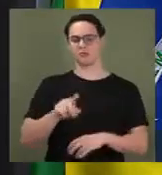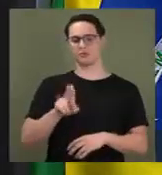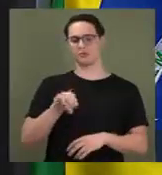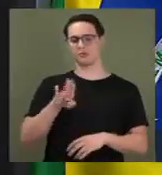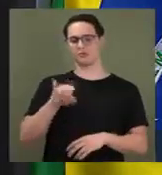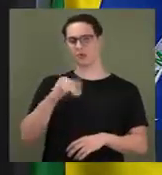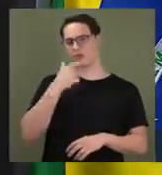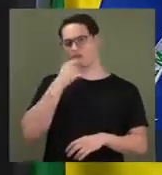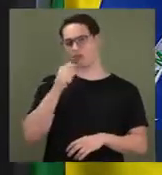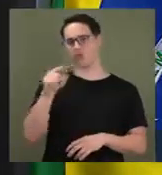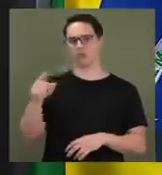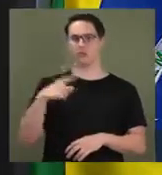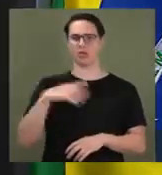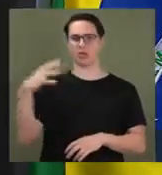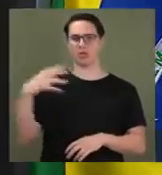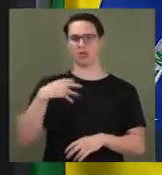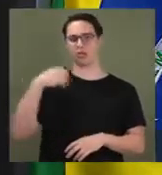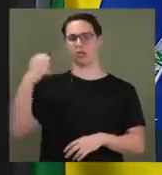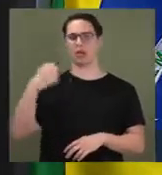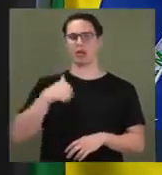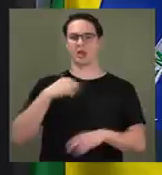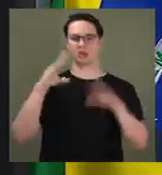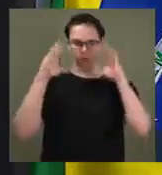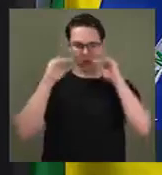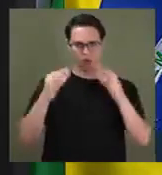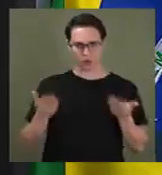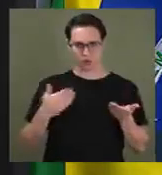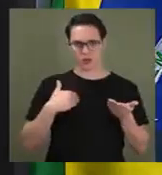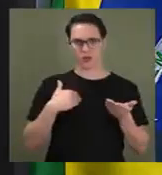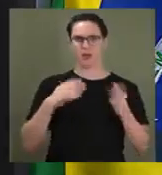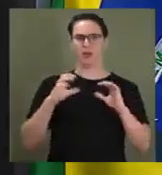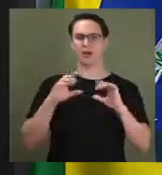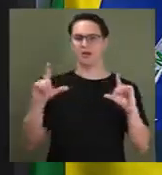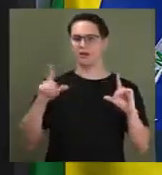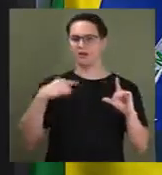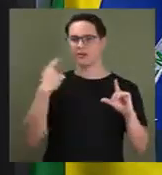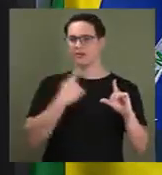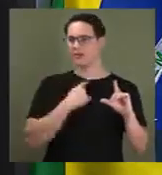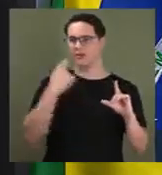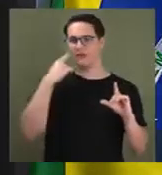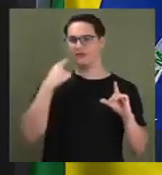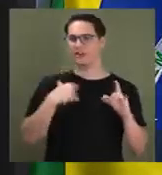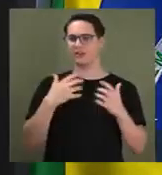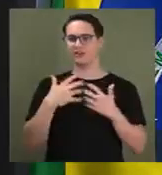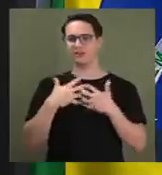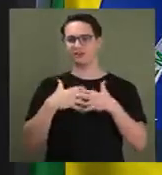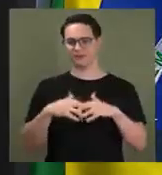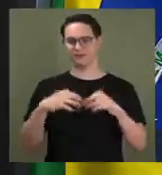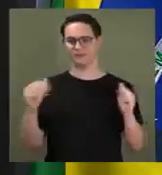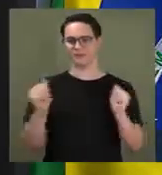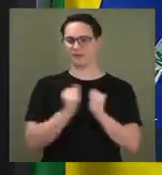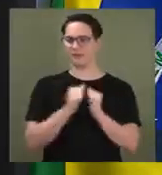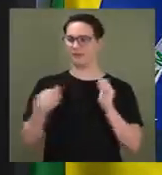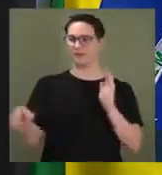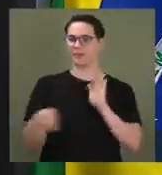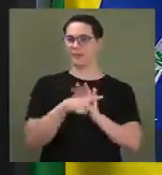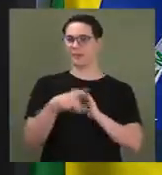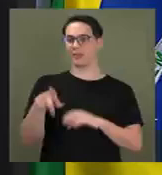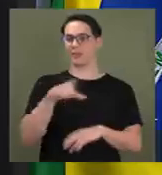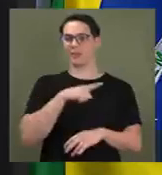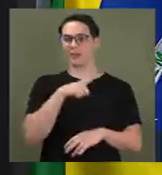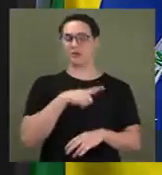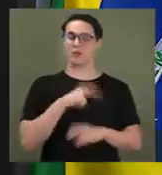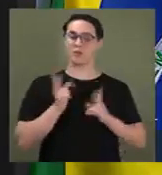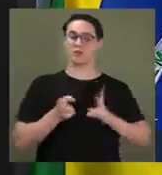monstro que ia me pegar à noite. E aí, claro, a escola me ensinou que zumbi era o meu herói e continua sendo essa